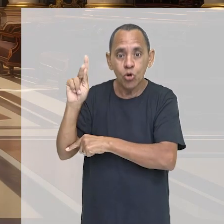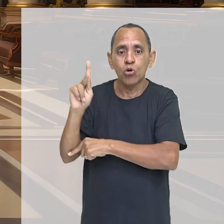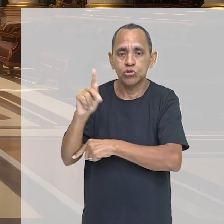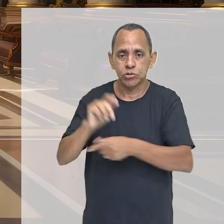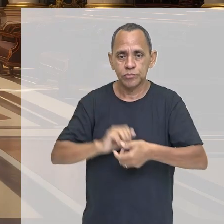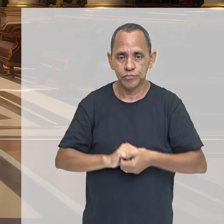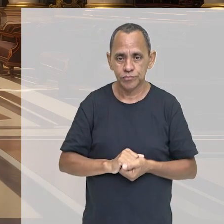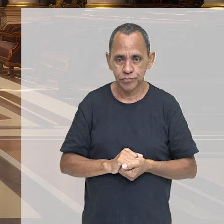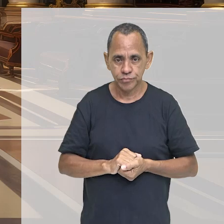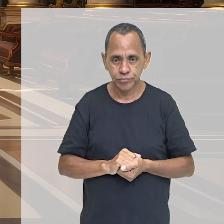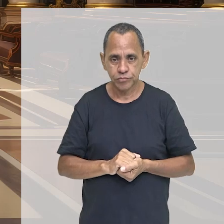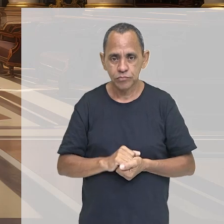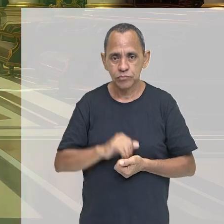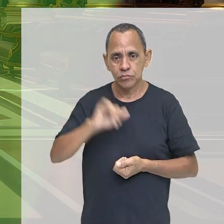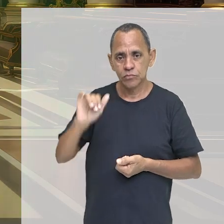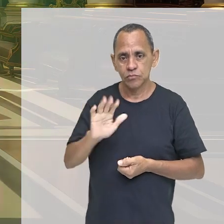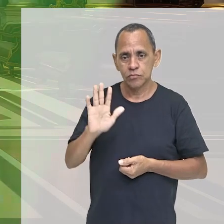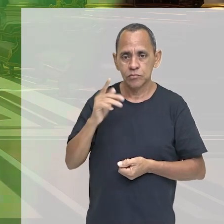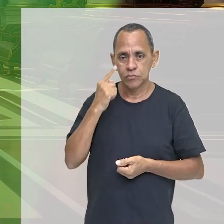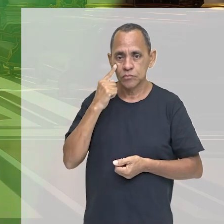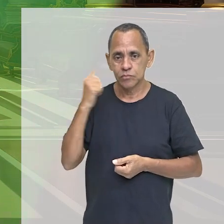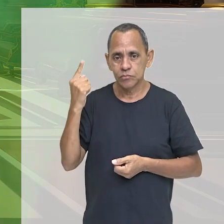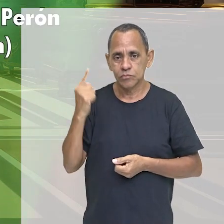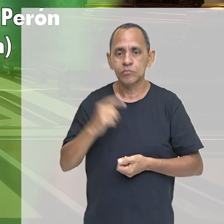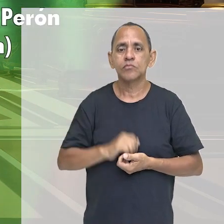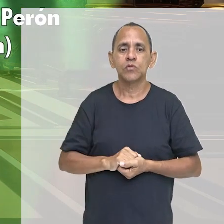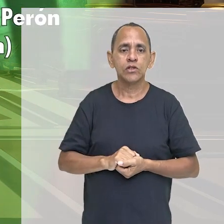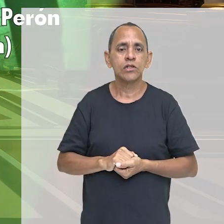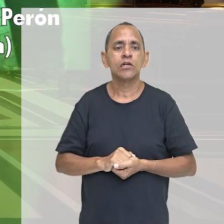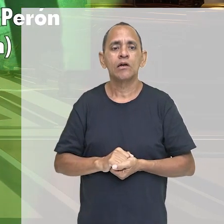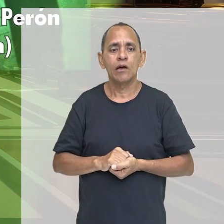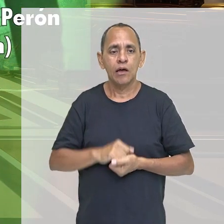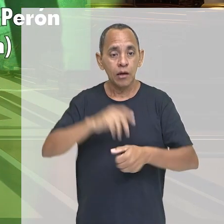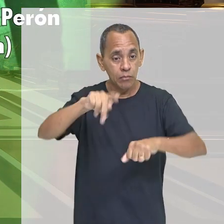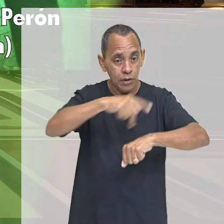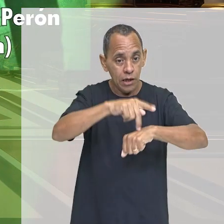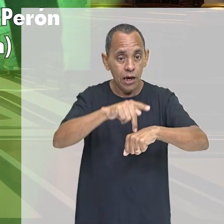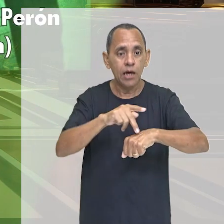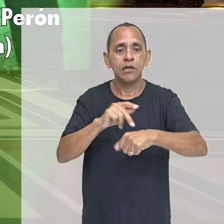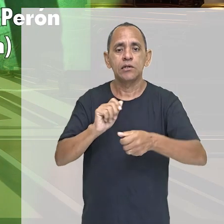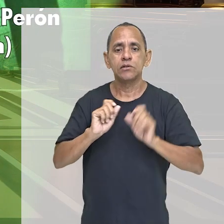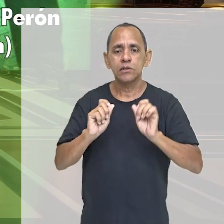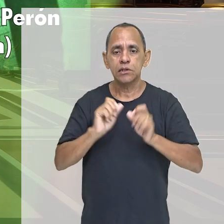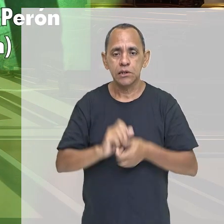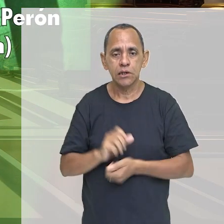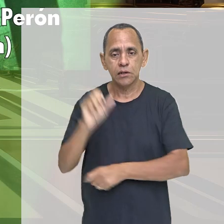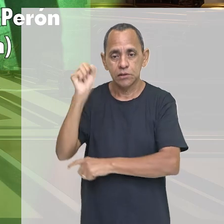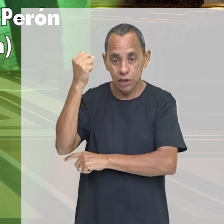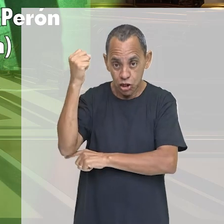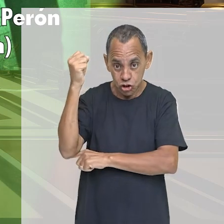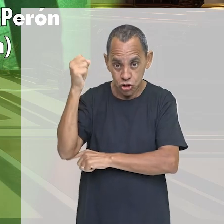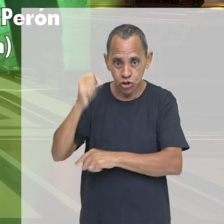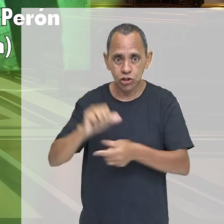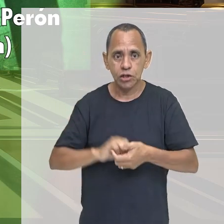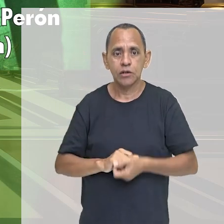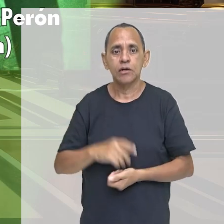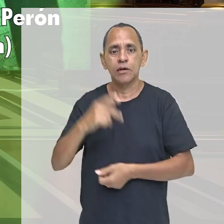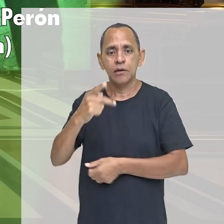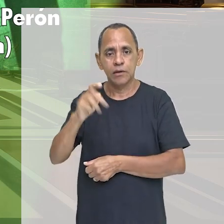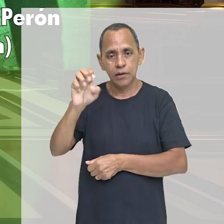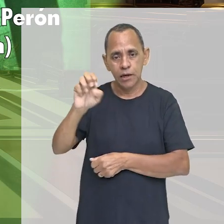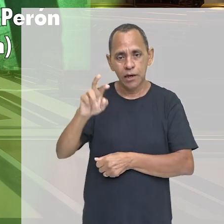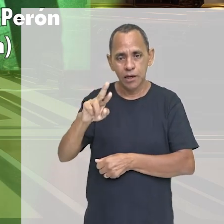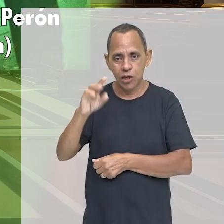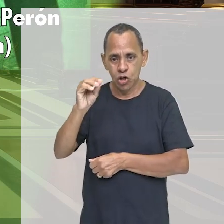Temos aqui a imagem de Juan Domingo Perón. Quem não ouviu falar de Perón, ou os peronistas,